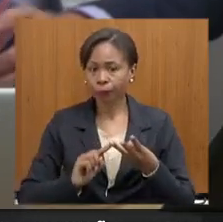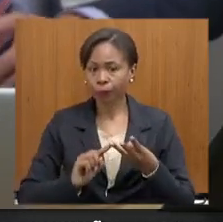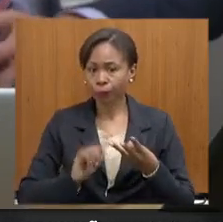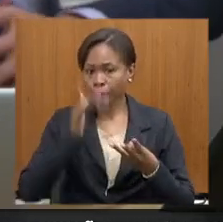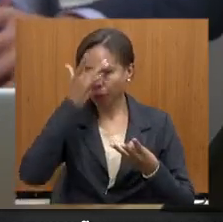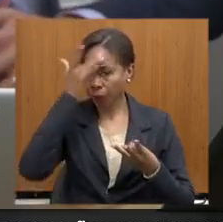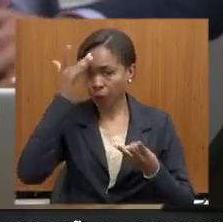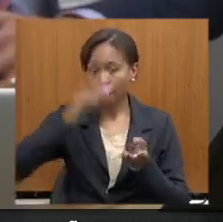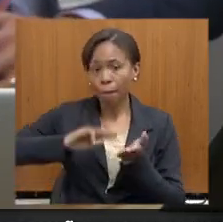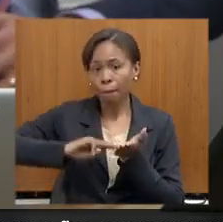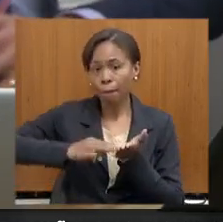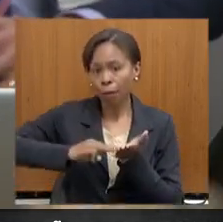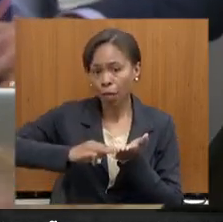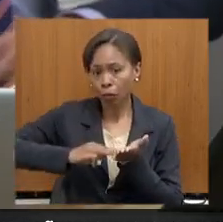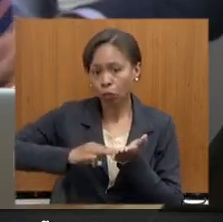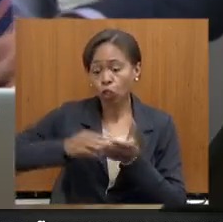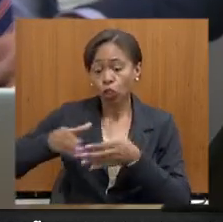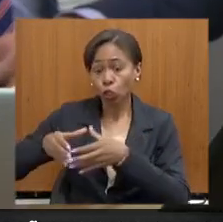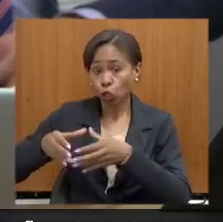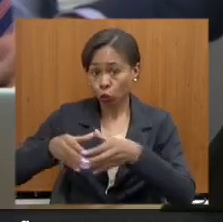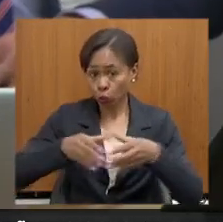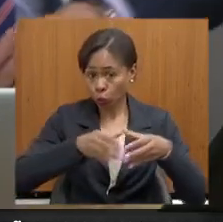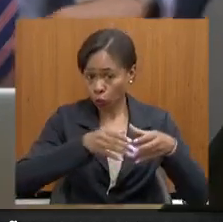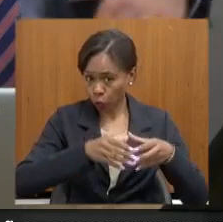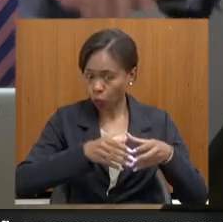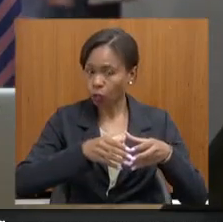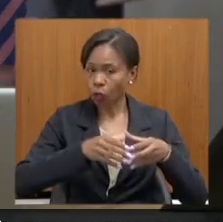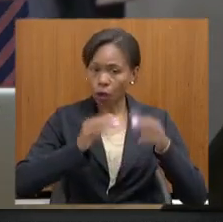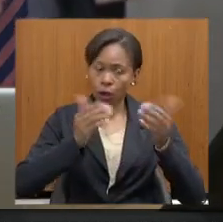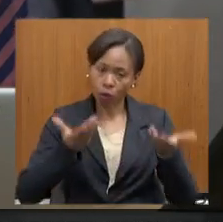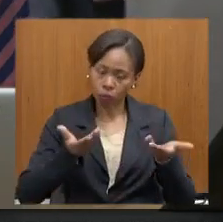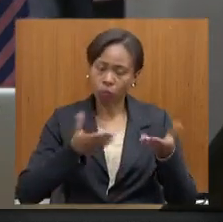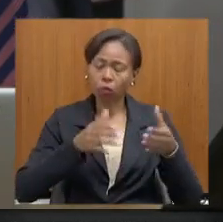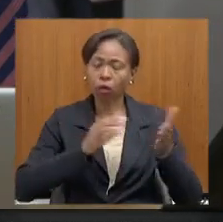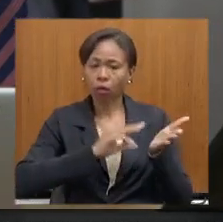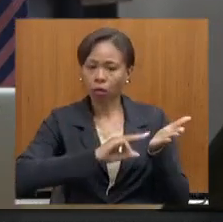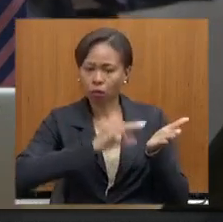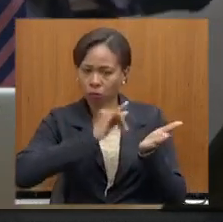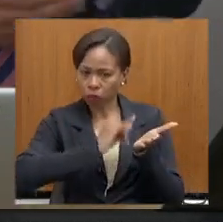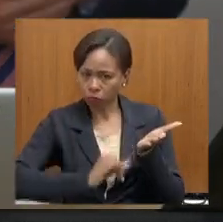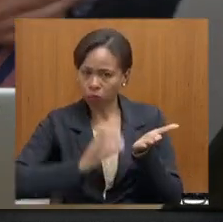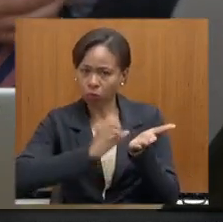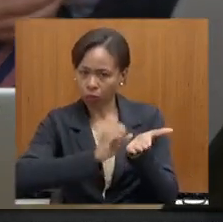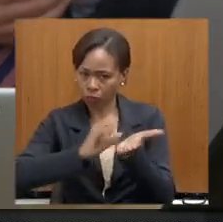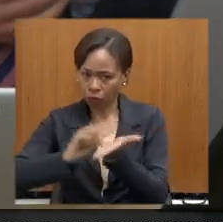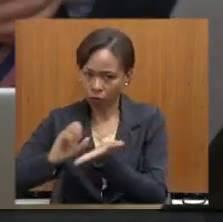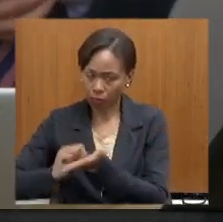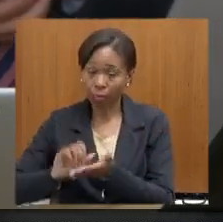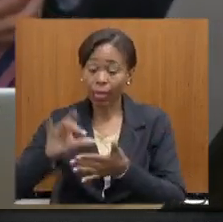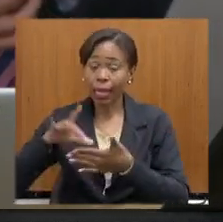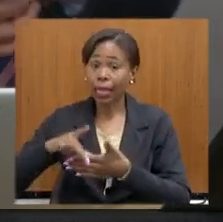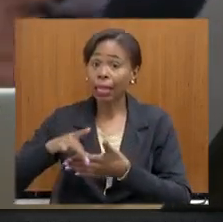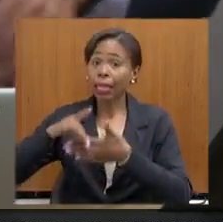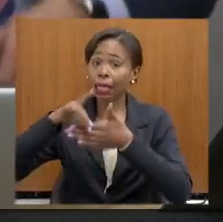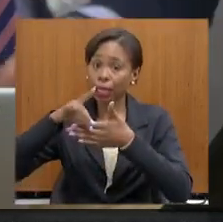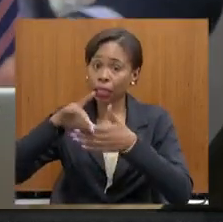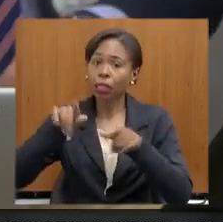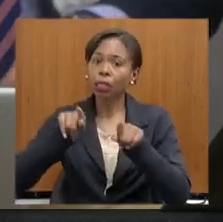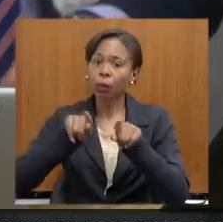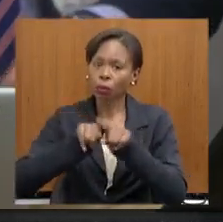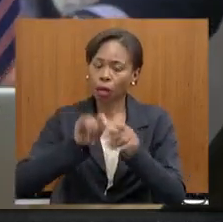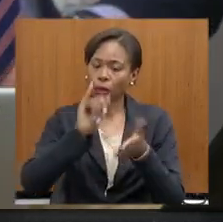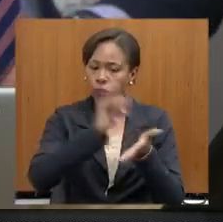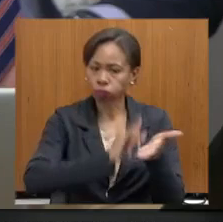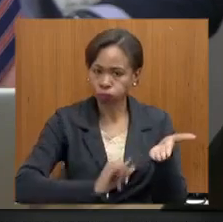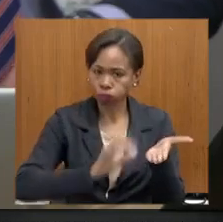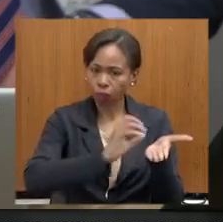participantes por ordem de inscrição líderes por ordem de inscrição membros